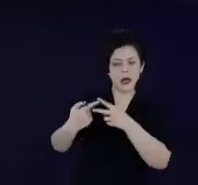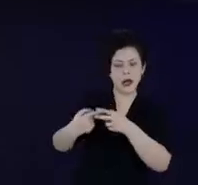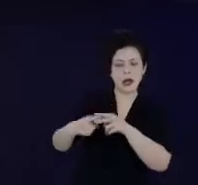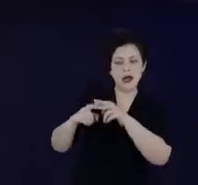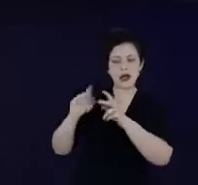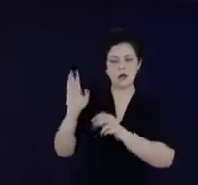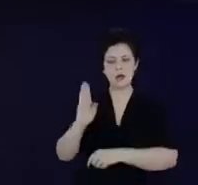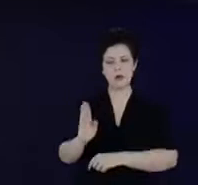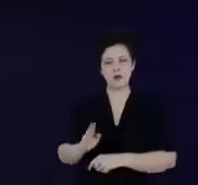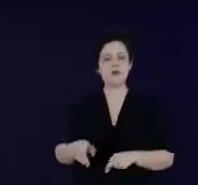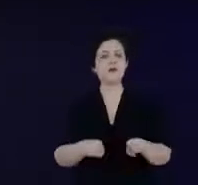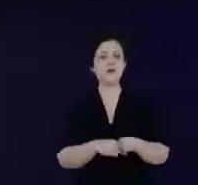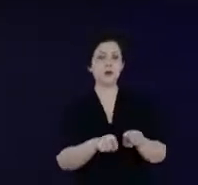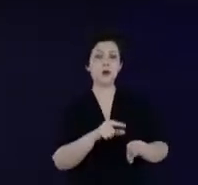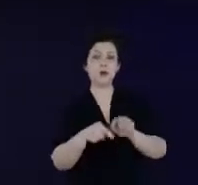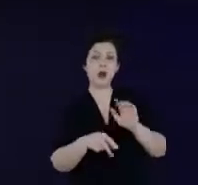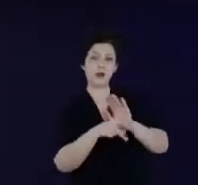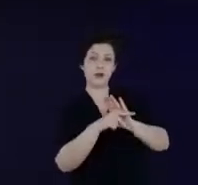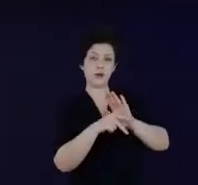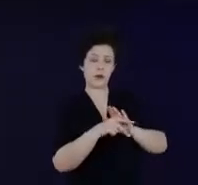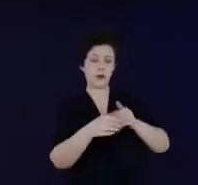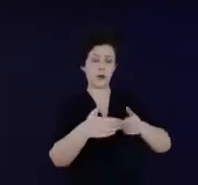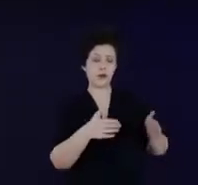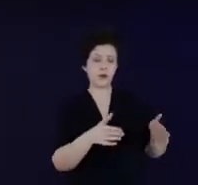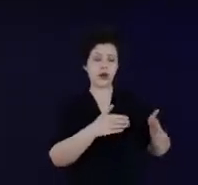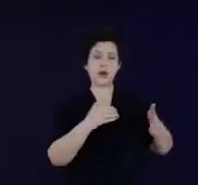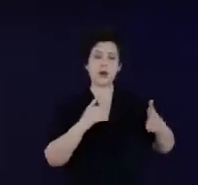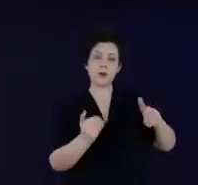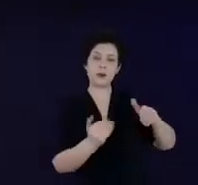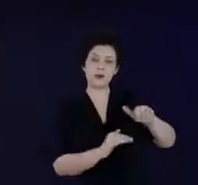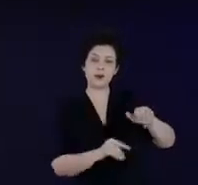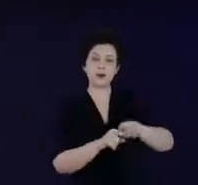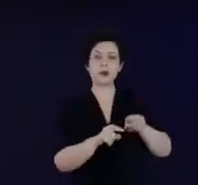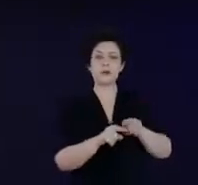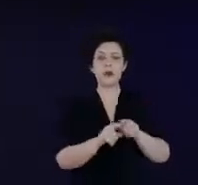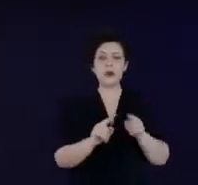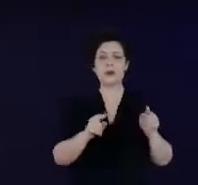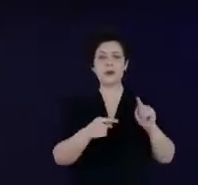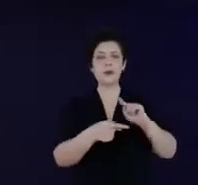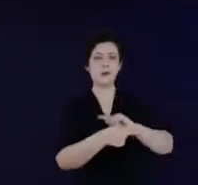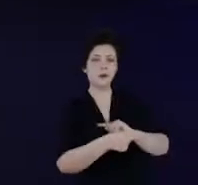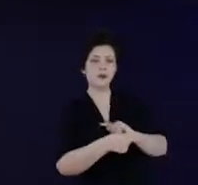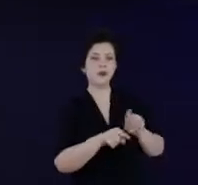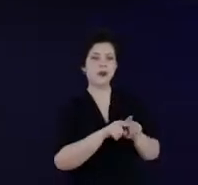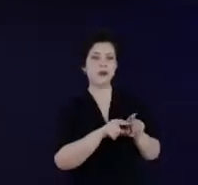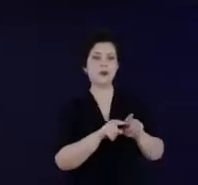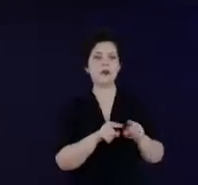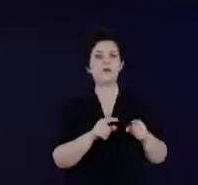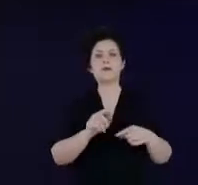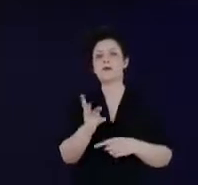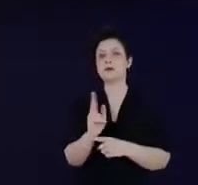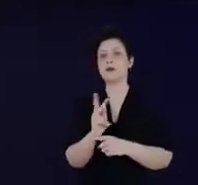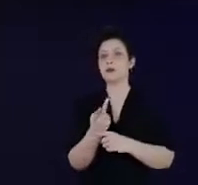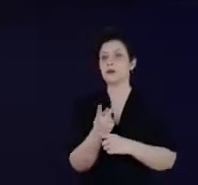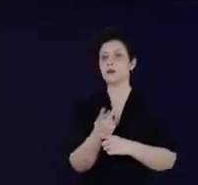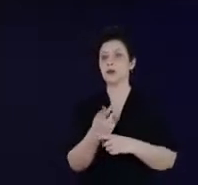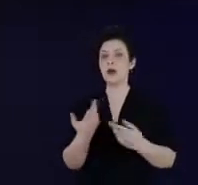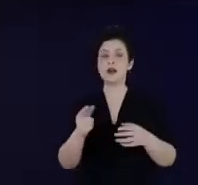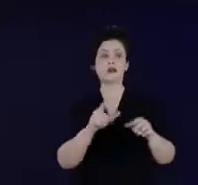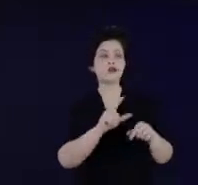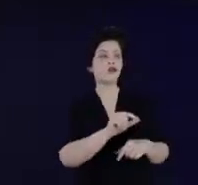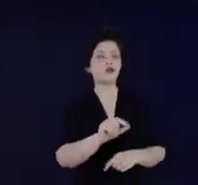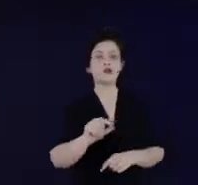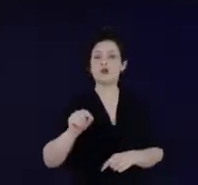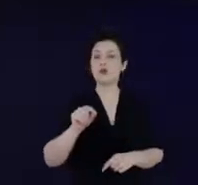mas tem também as próprias baterias, usinas reversíveis, o hidrogênio. Como é que você está vendo dessas opções de armazenamento? Qual